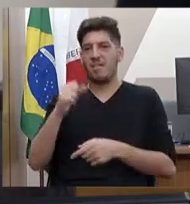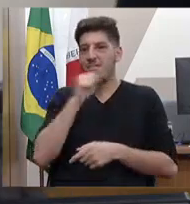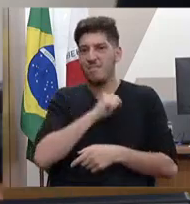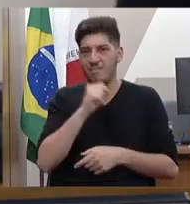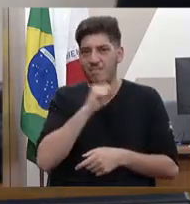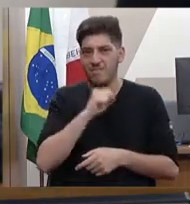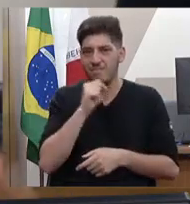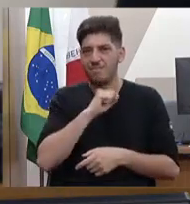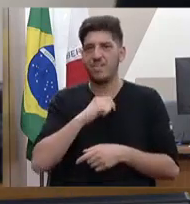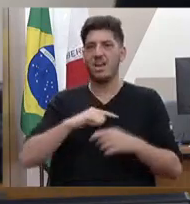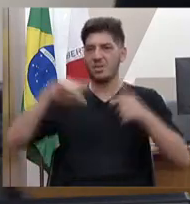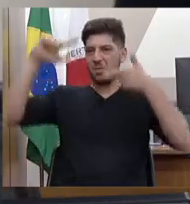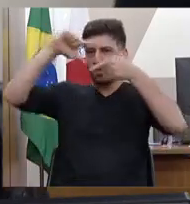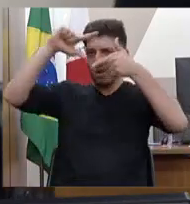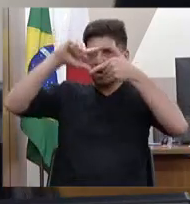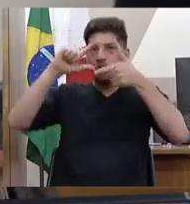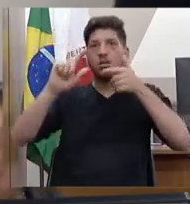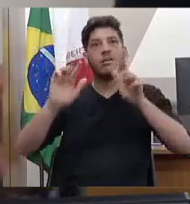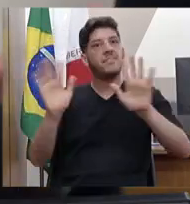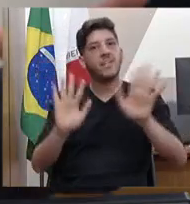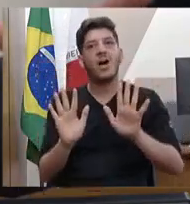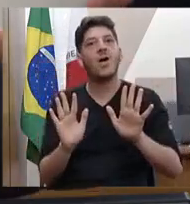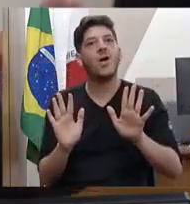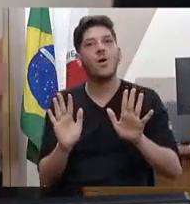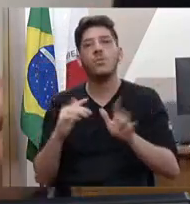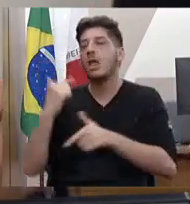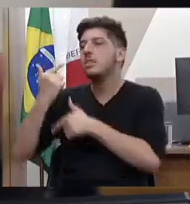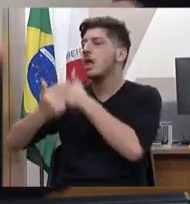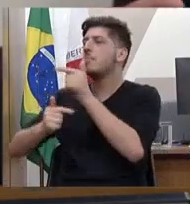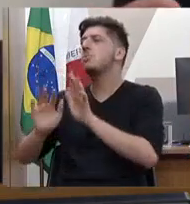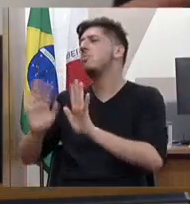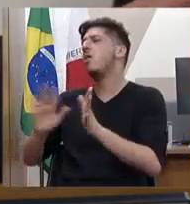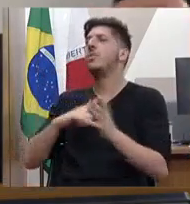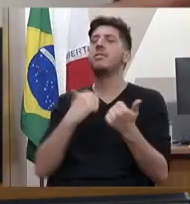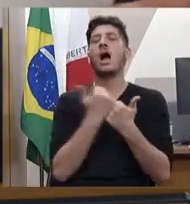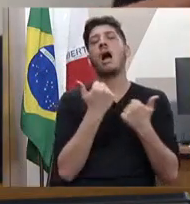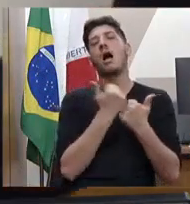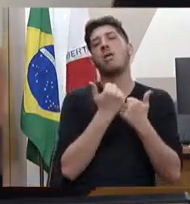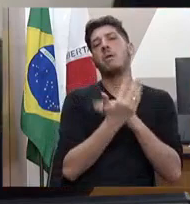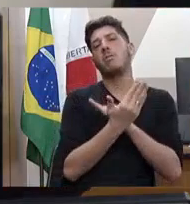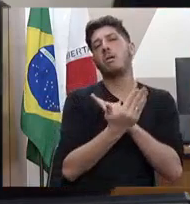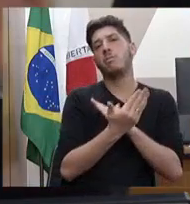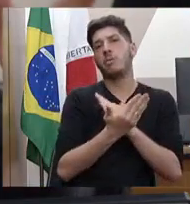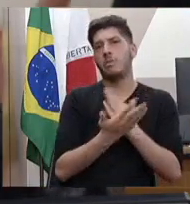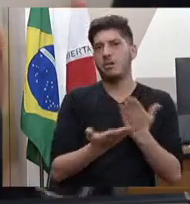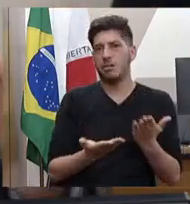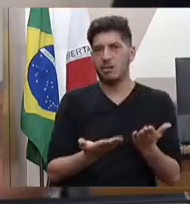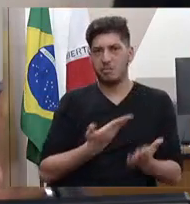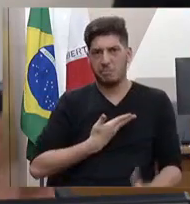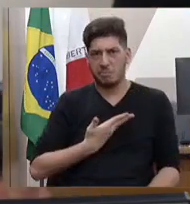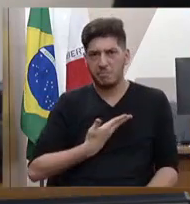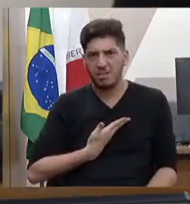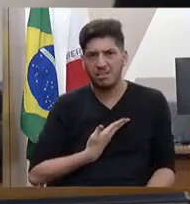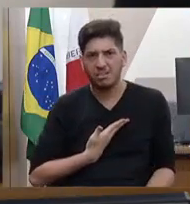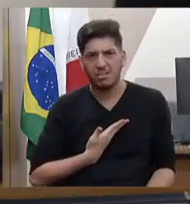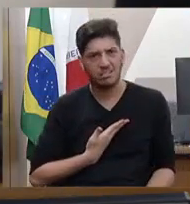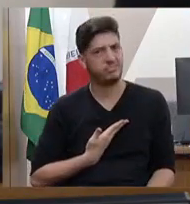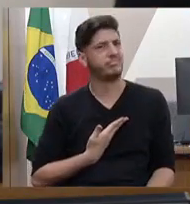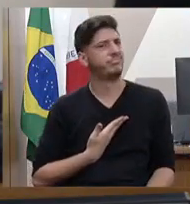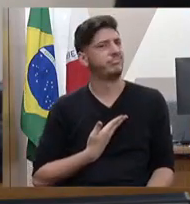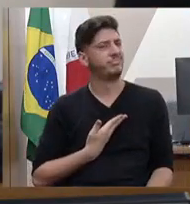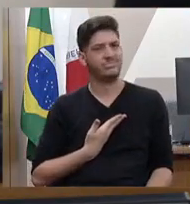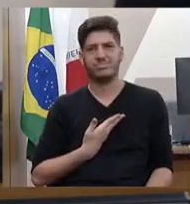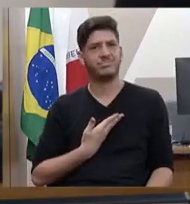antiquado mas ele não ele é meu trabalhador não é meu colaborador meu companheiro conversa é essa não